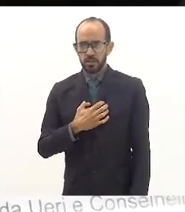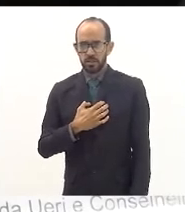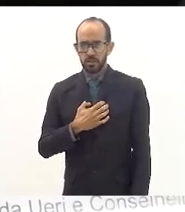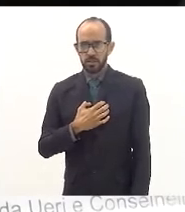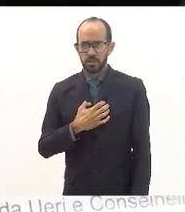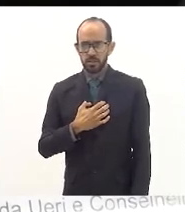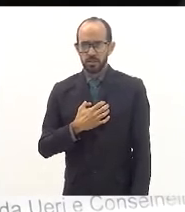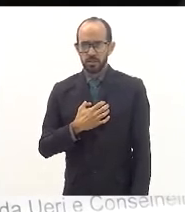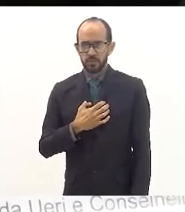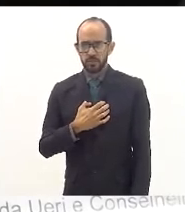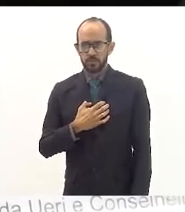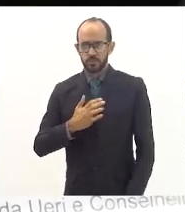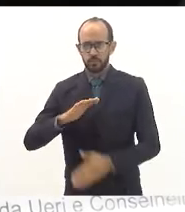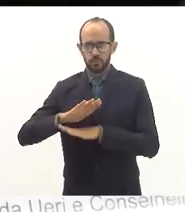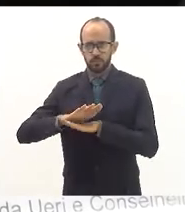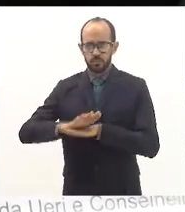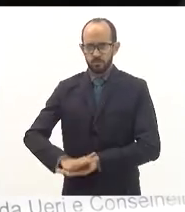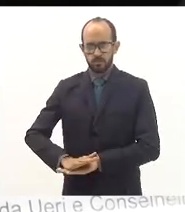e de humilhação,